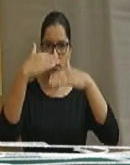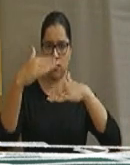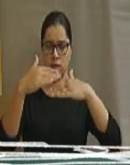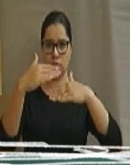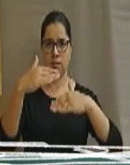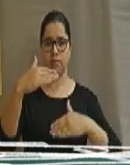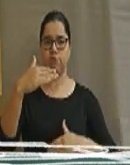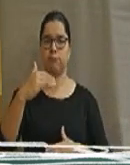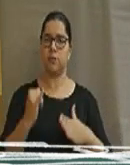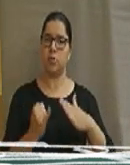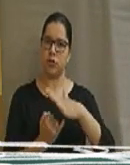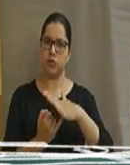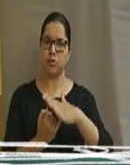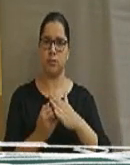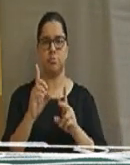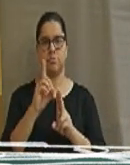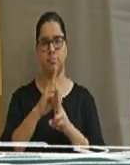instituição.